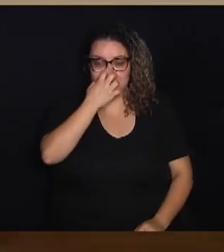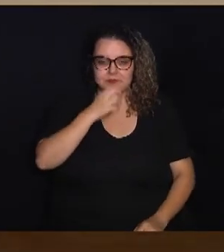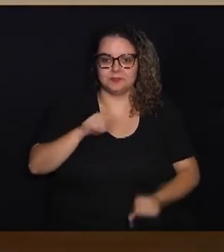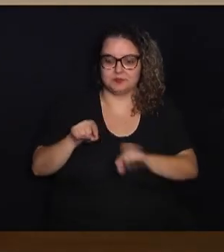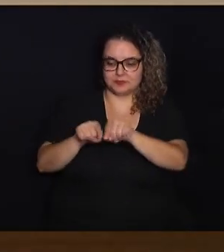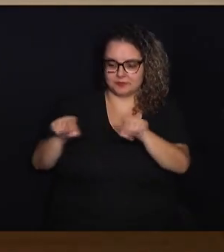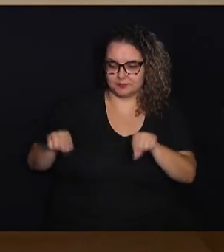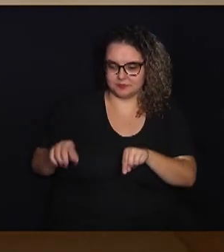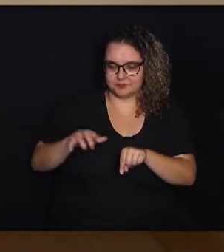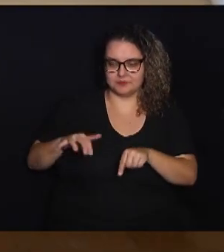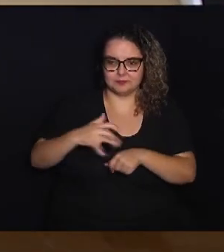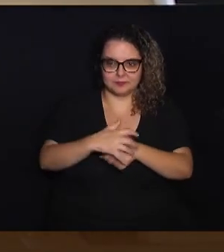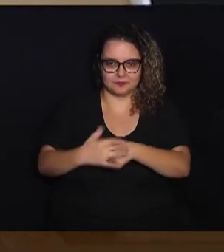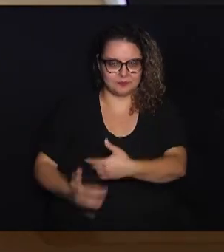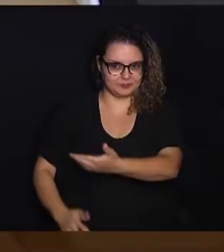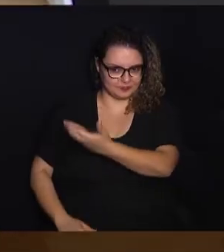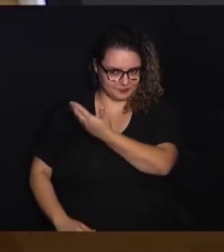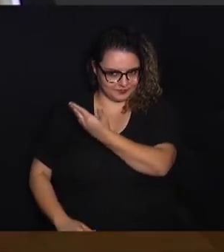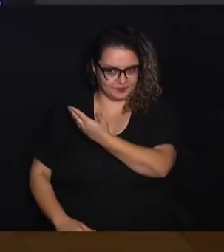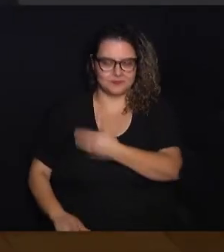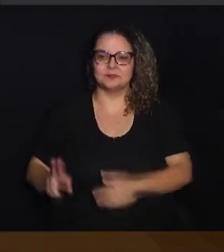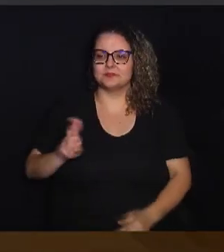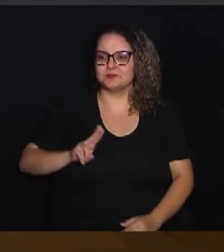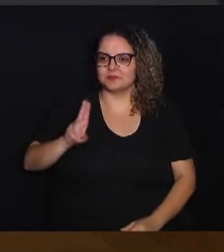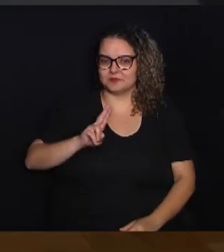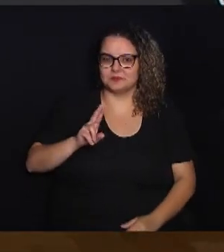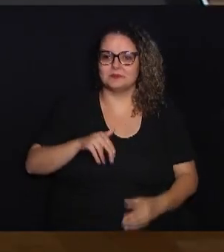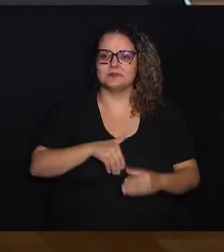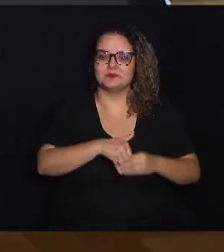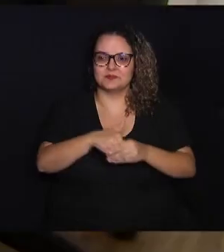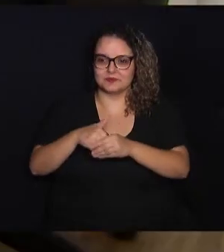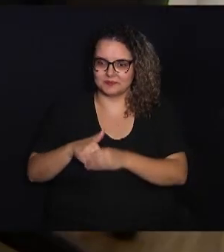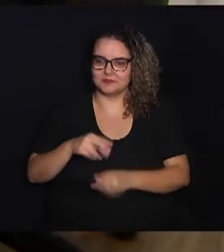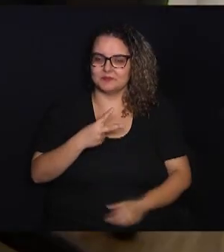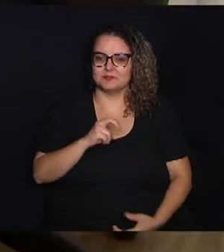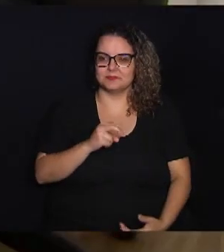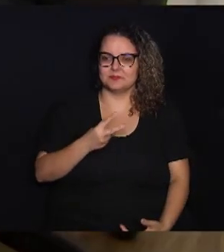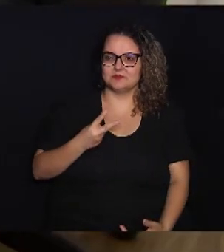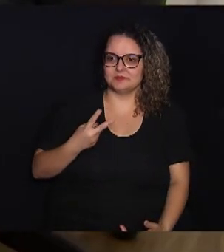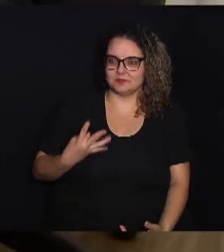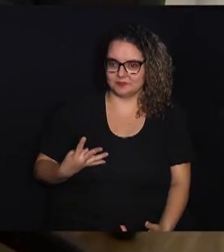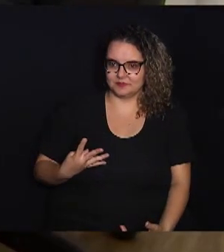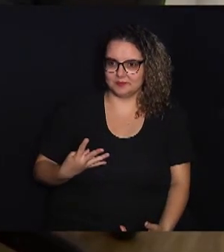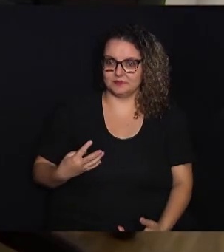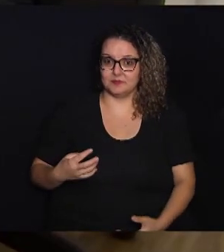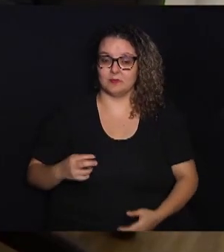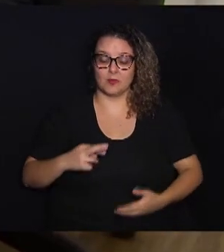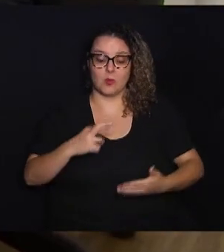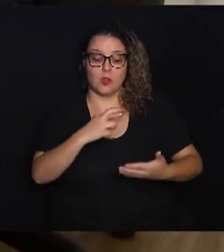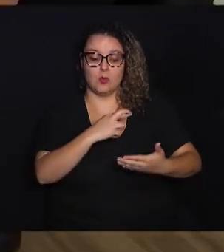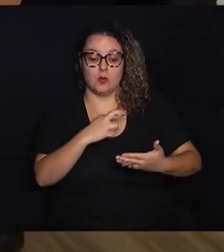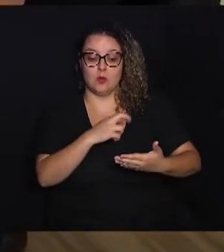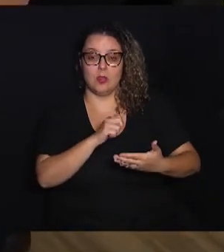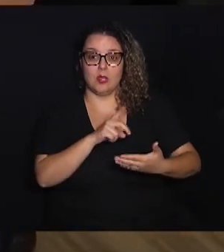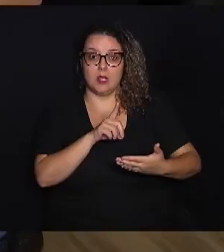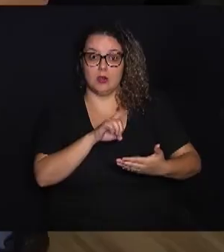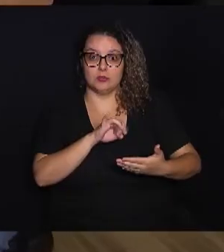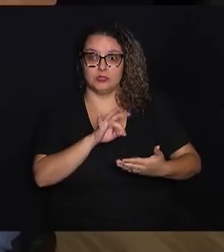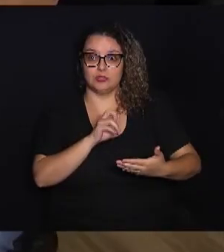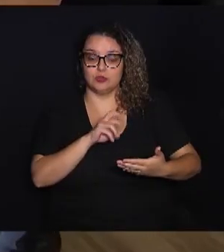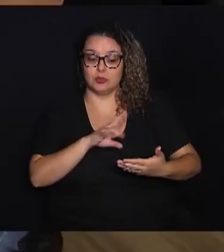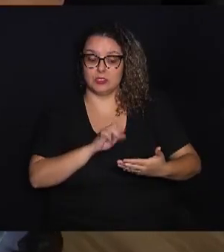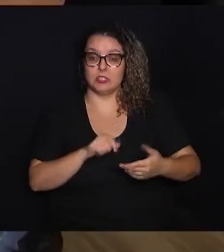urnas eletrônicas que serão usadas nas eleições de 2024 passam por auditorias e testes periódicos